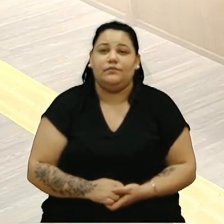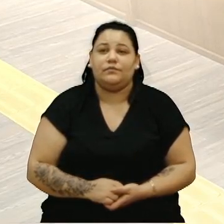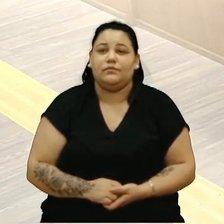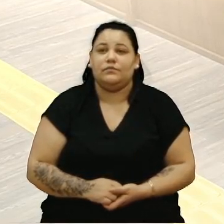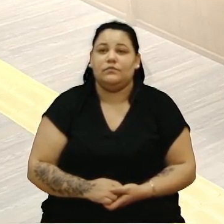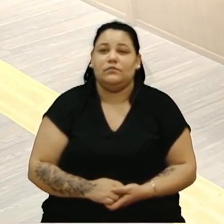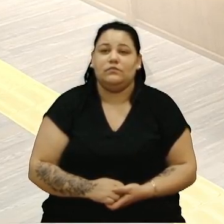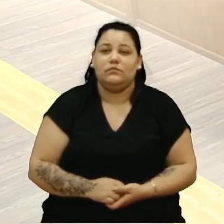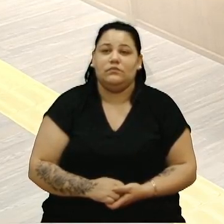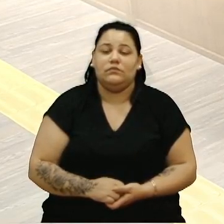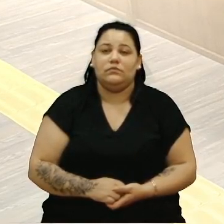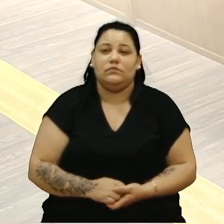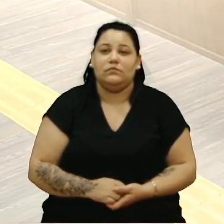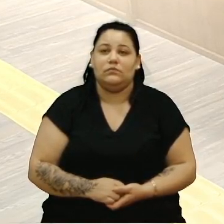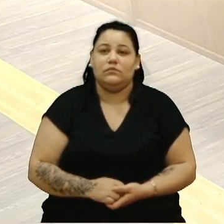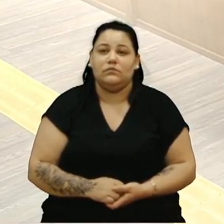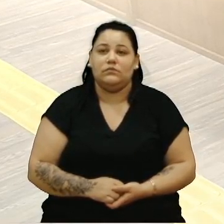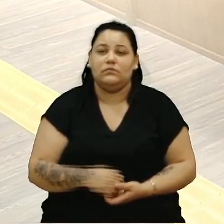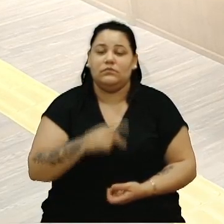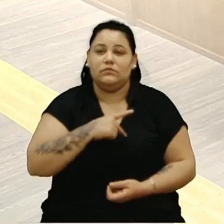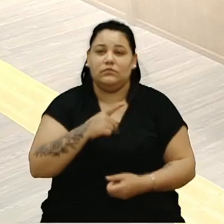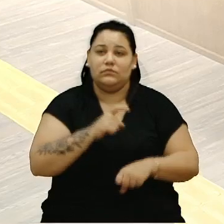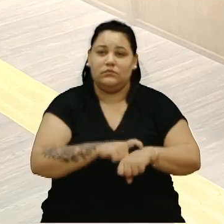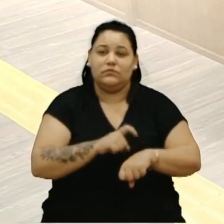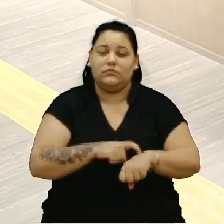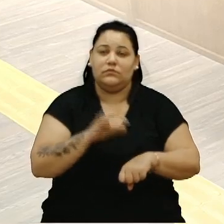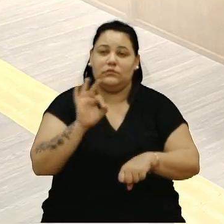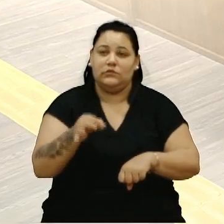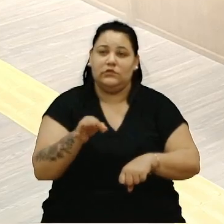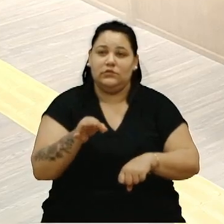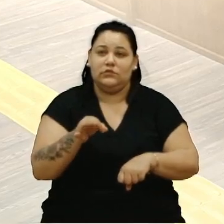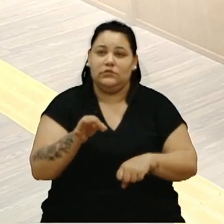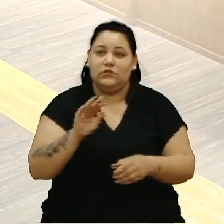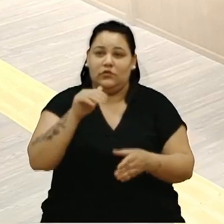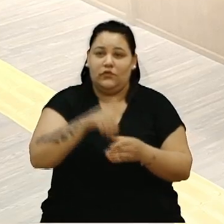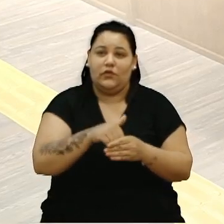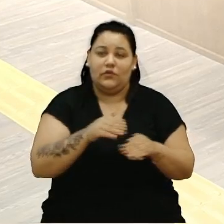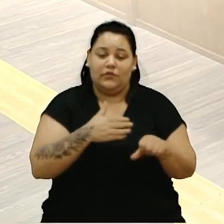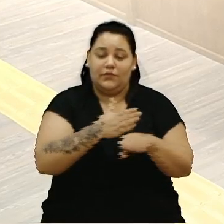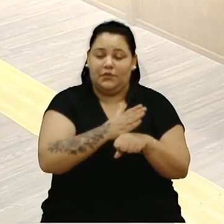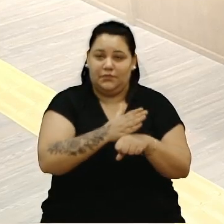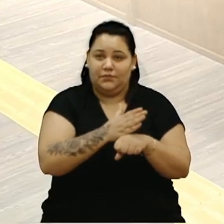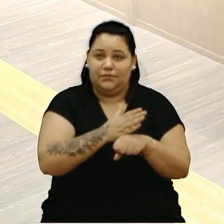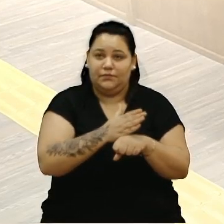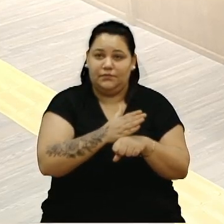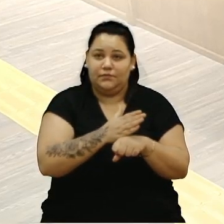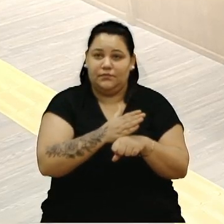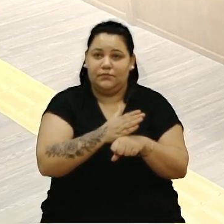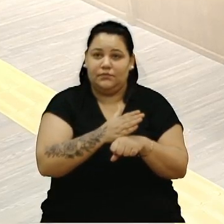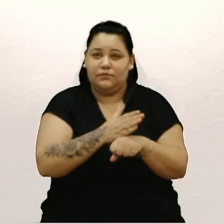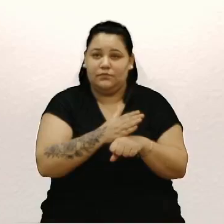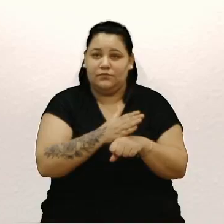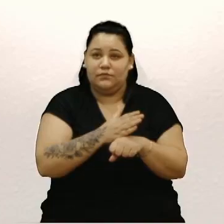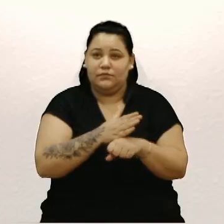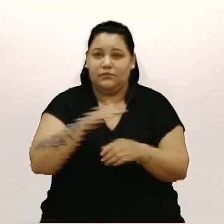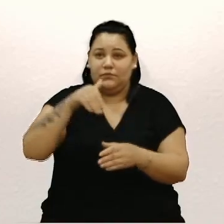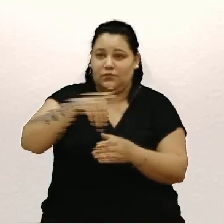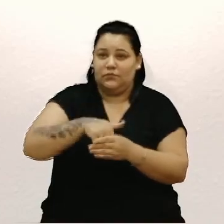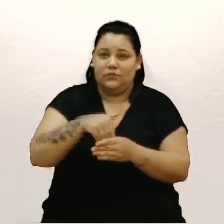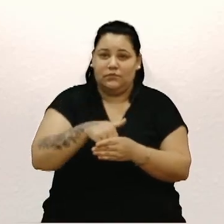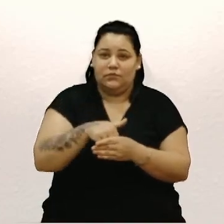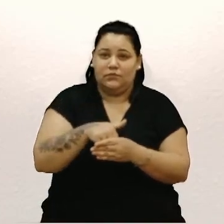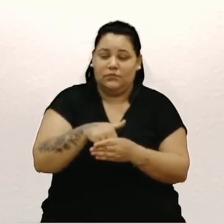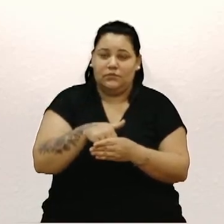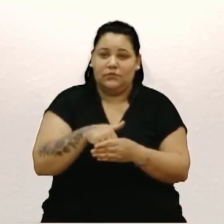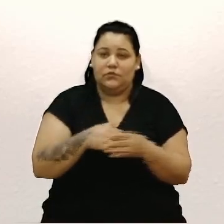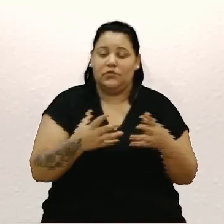Senhora presidente, momento oportuno, já indico que votarei favorável. Acabei votando, acho que praticamente todos